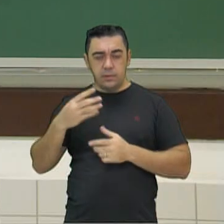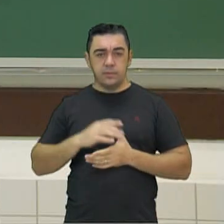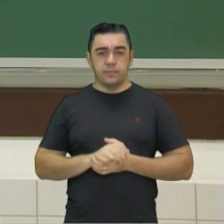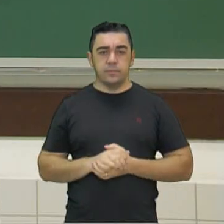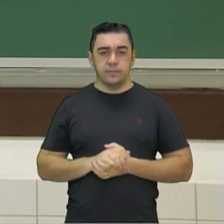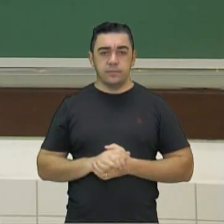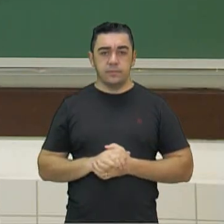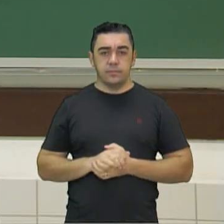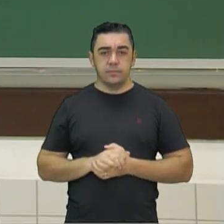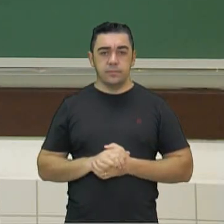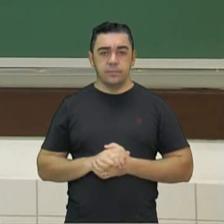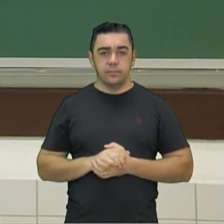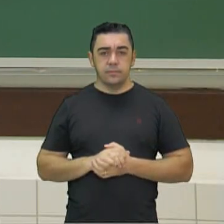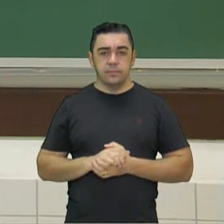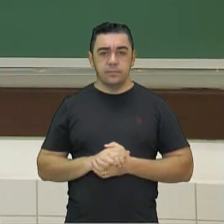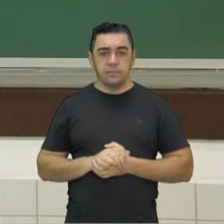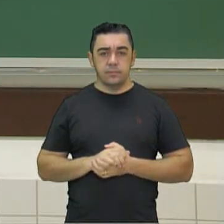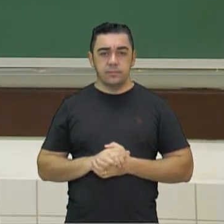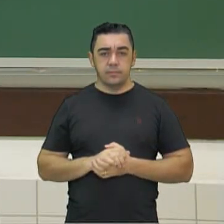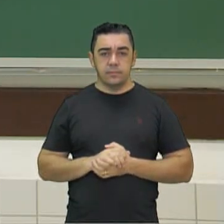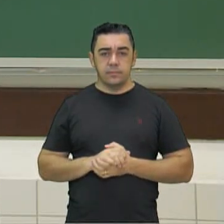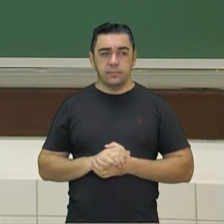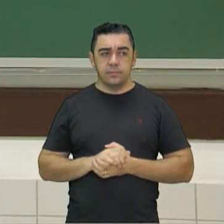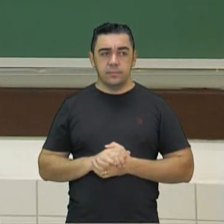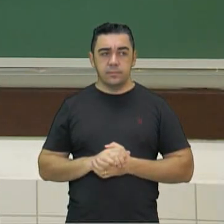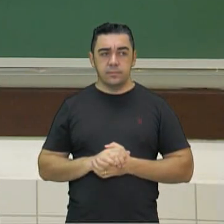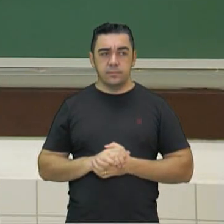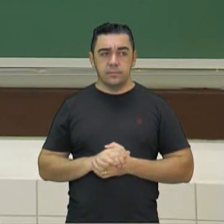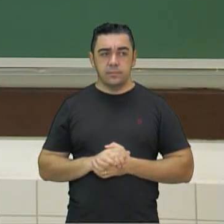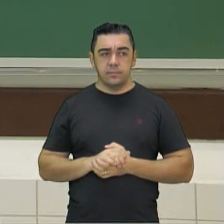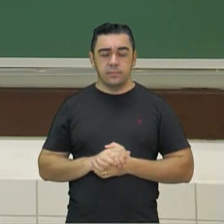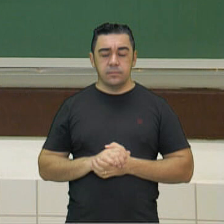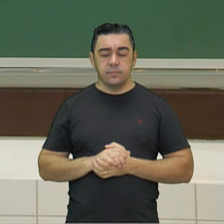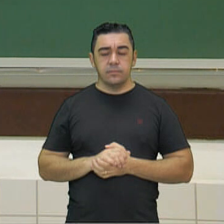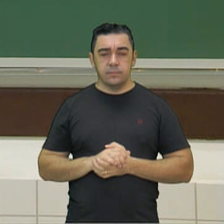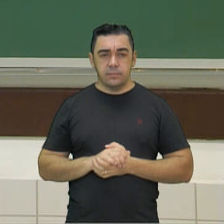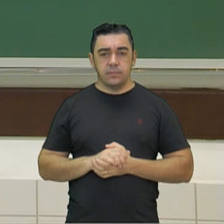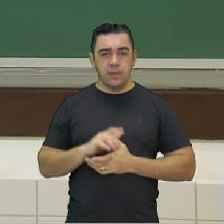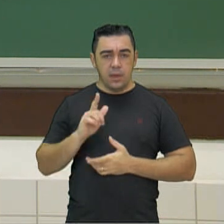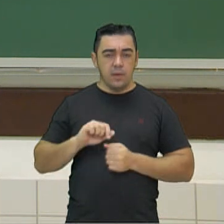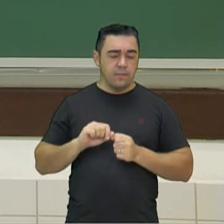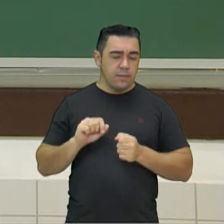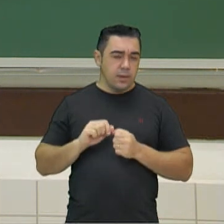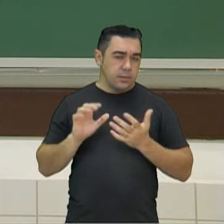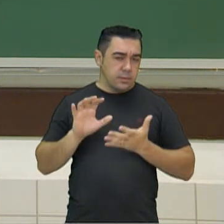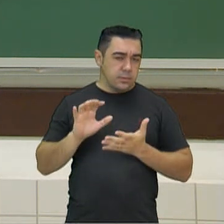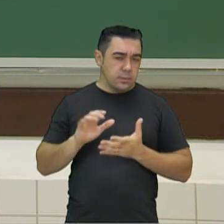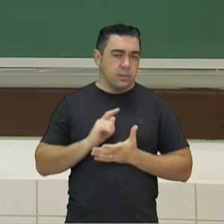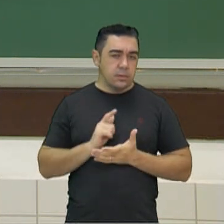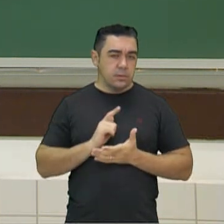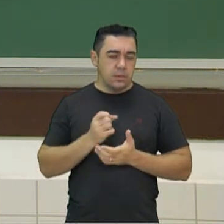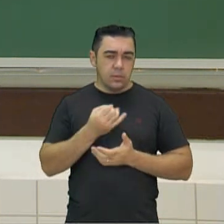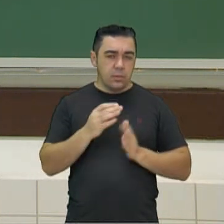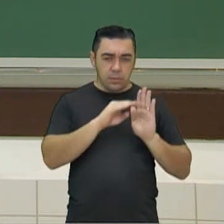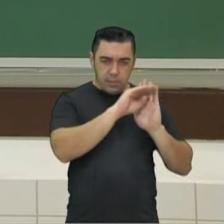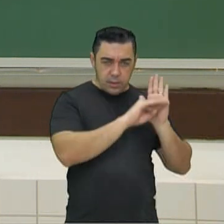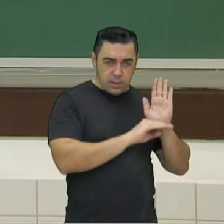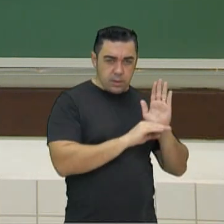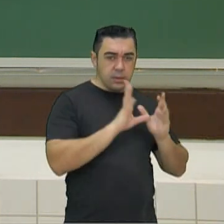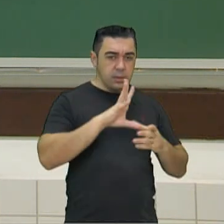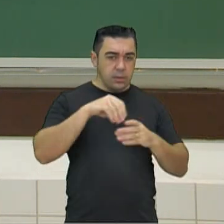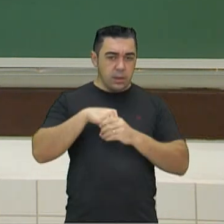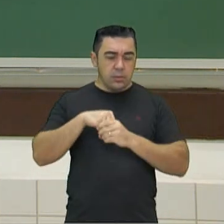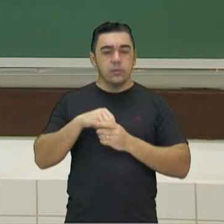ao quadrado, raiz quadrada de 3. Essa é uma propriedade de radiciação. Quando eu tenho um produto dentro do